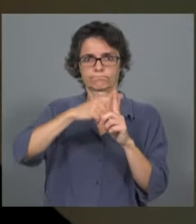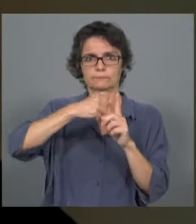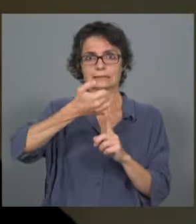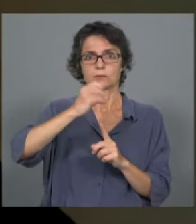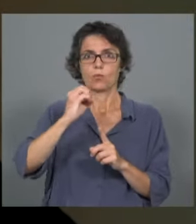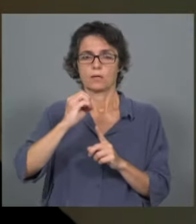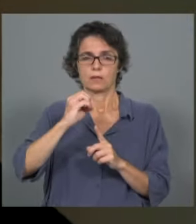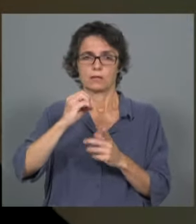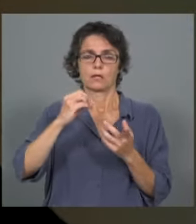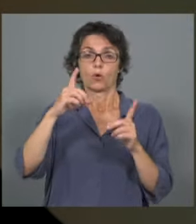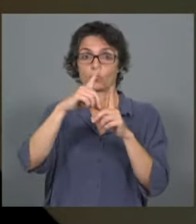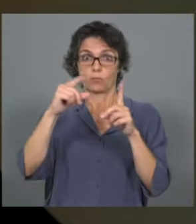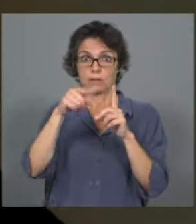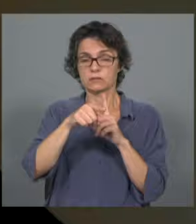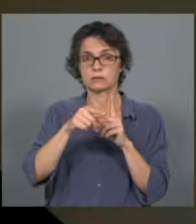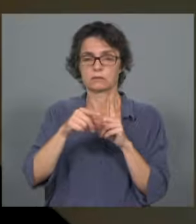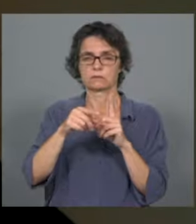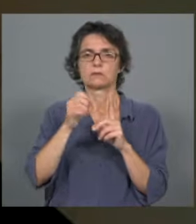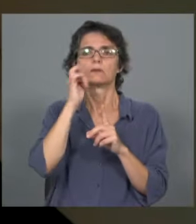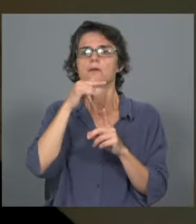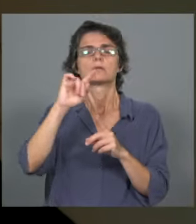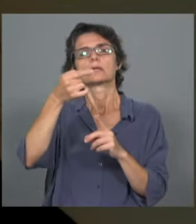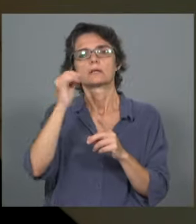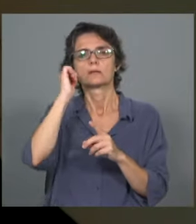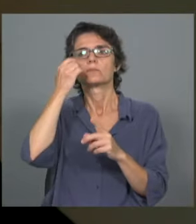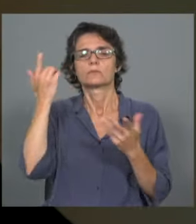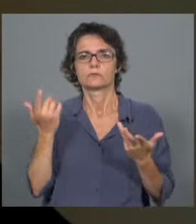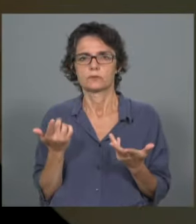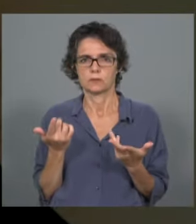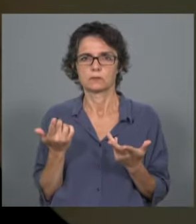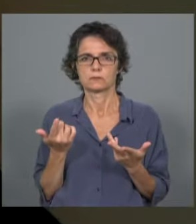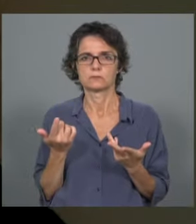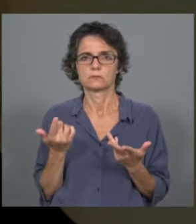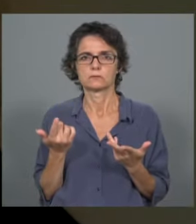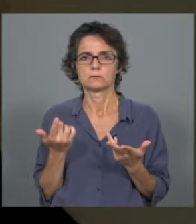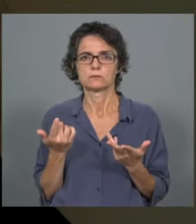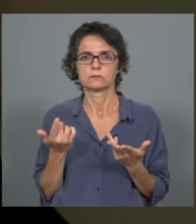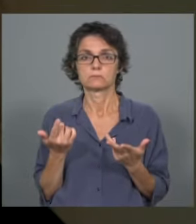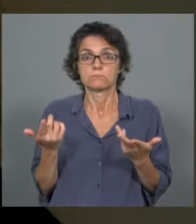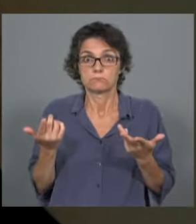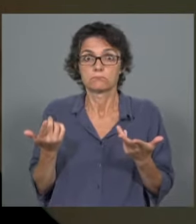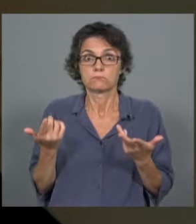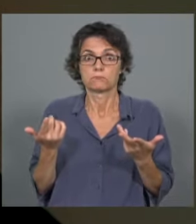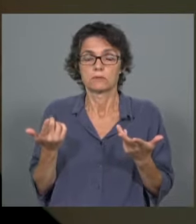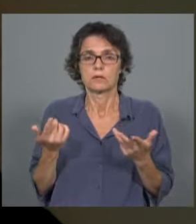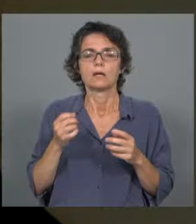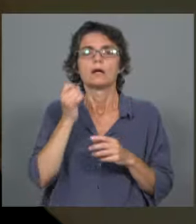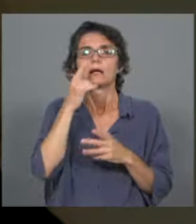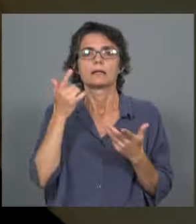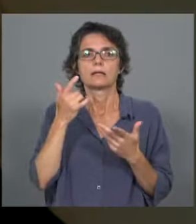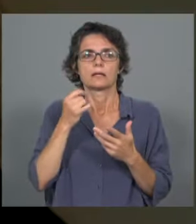Paquistão, quem é que sofre? Quem é que pode ficar pior a